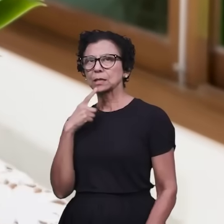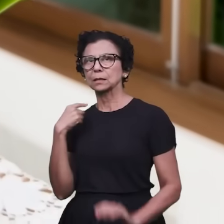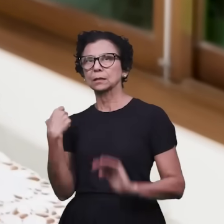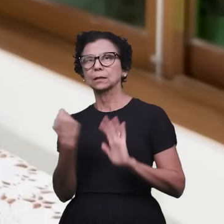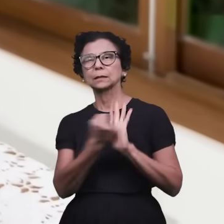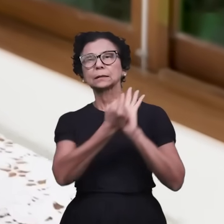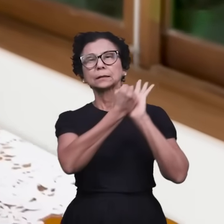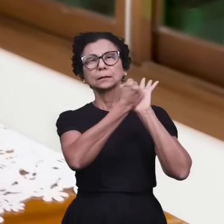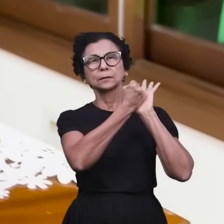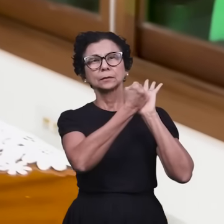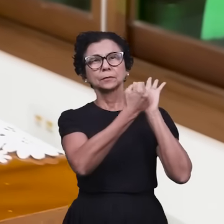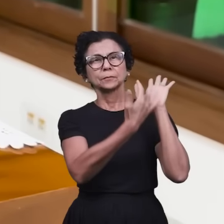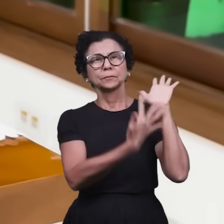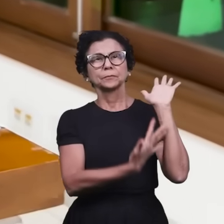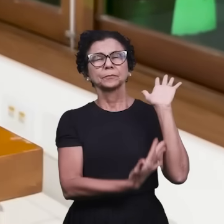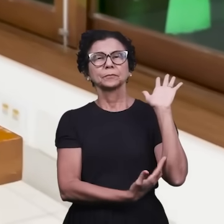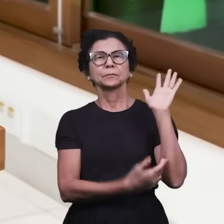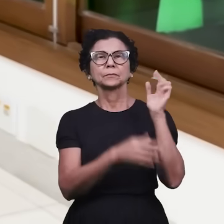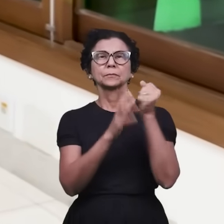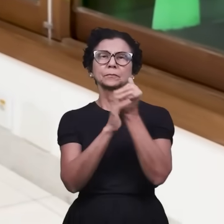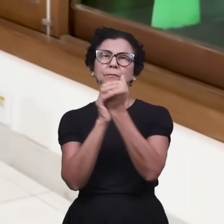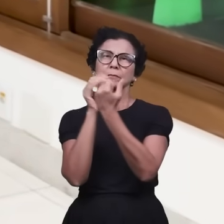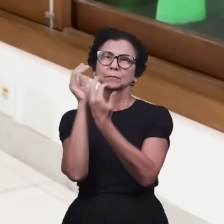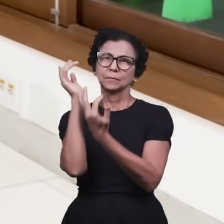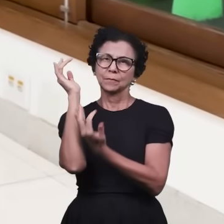O sangue de